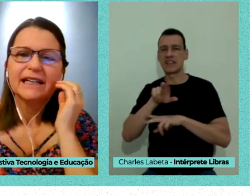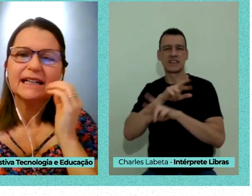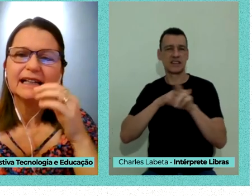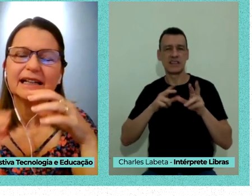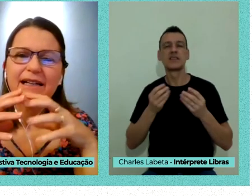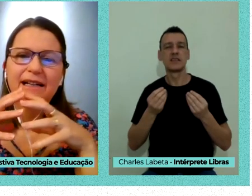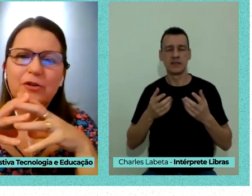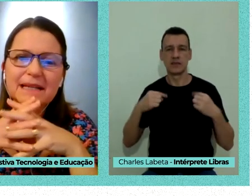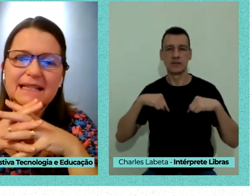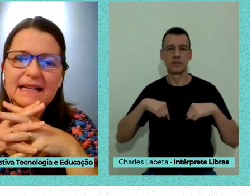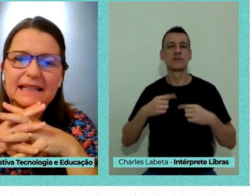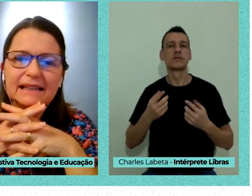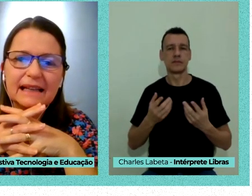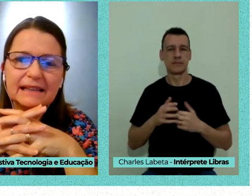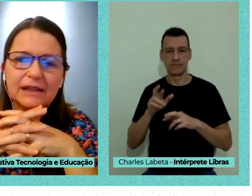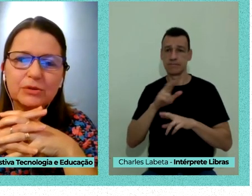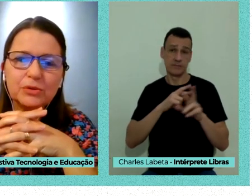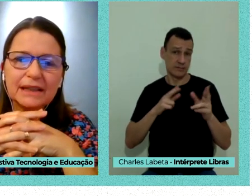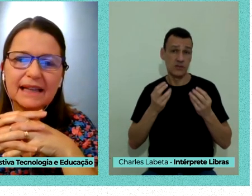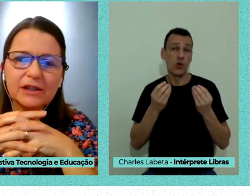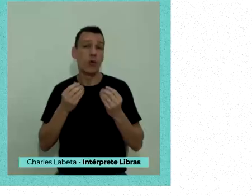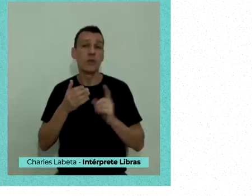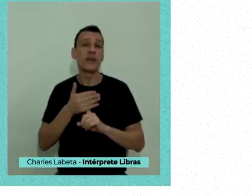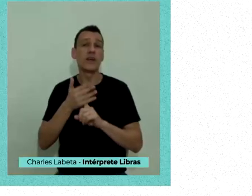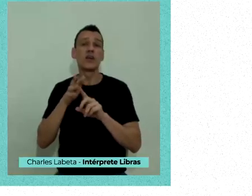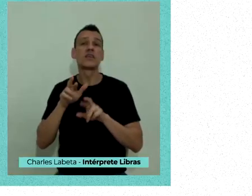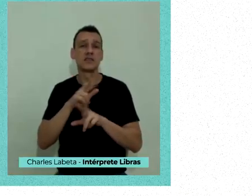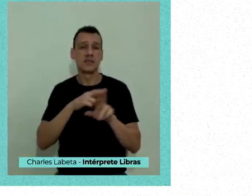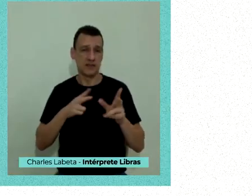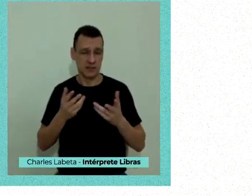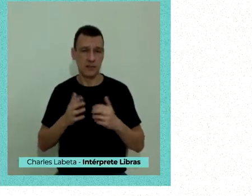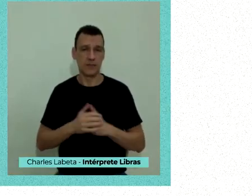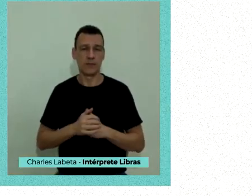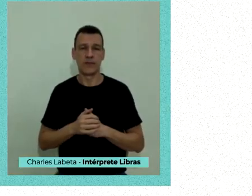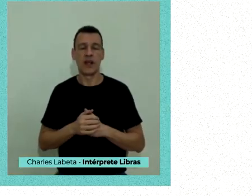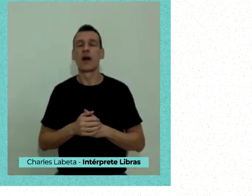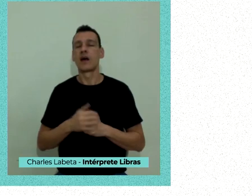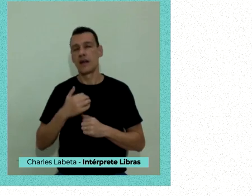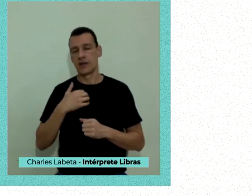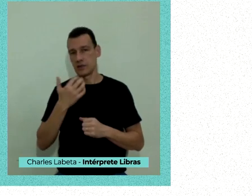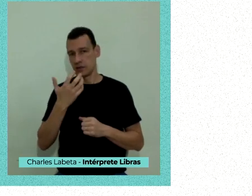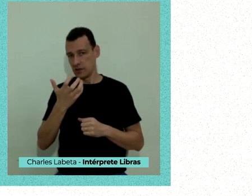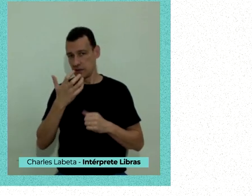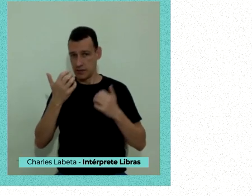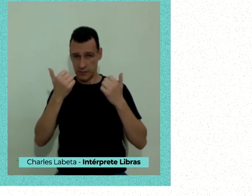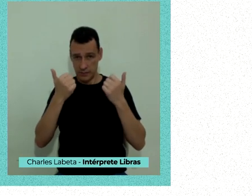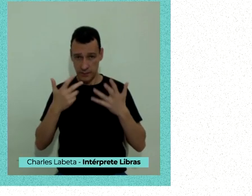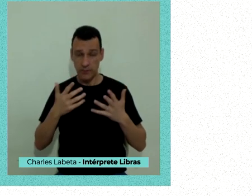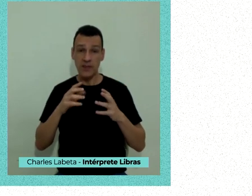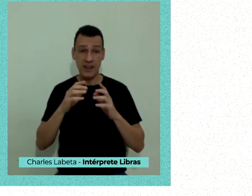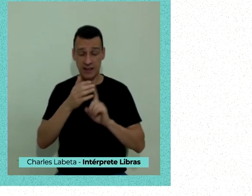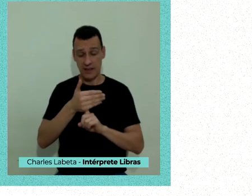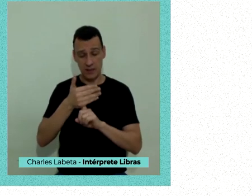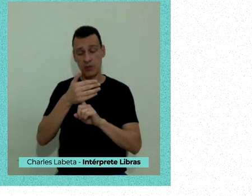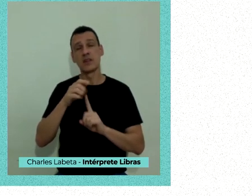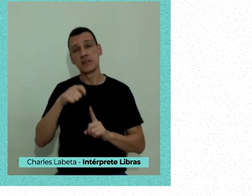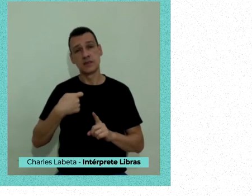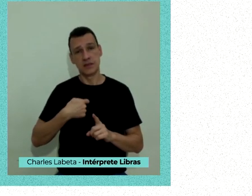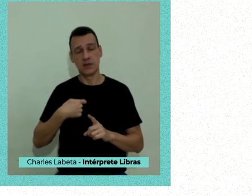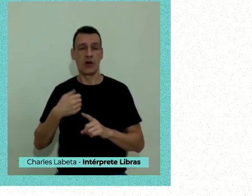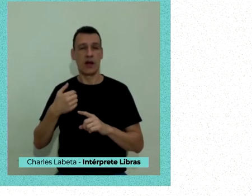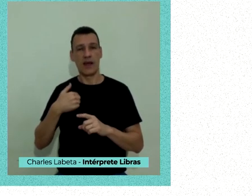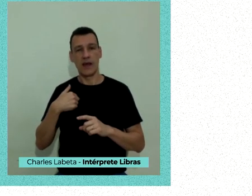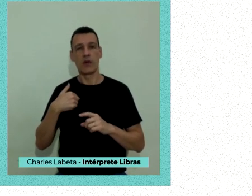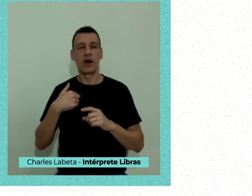Eu queria começar assim, entendendo a tecnologia como a aplicação de um conhecimento na resolução de